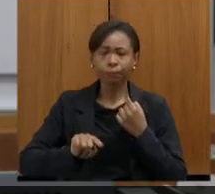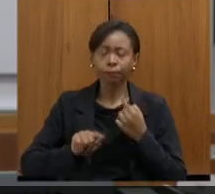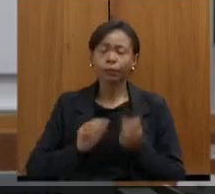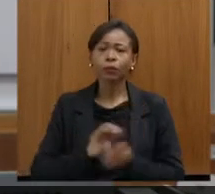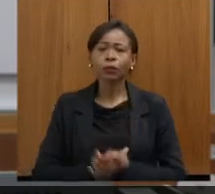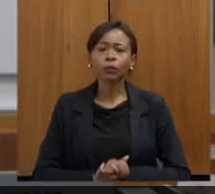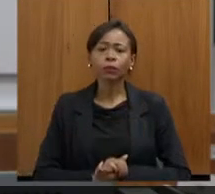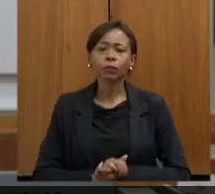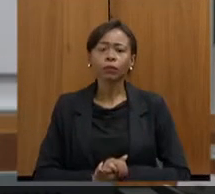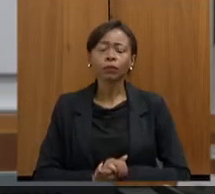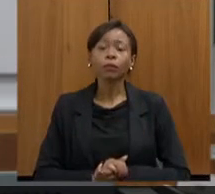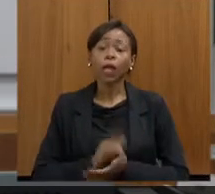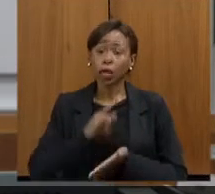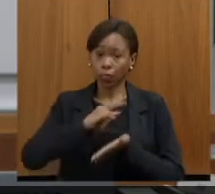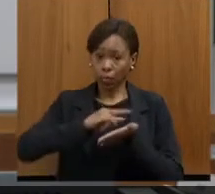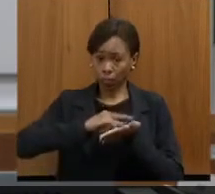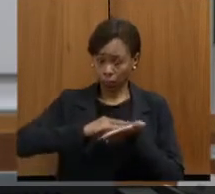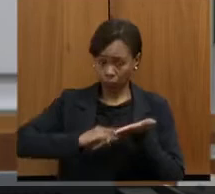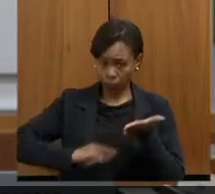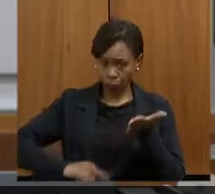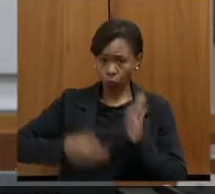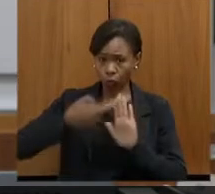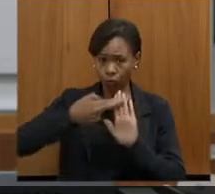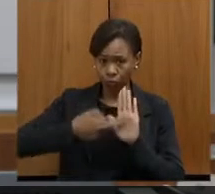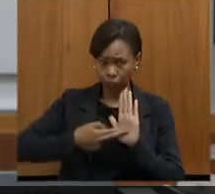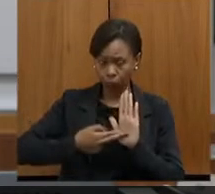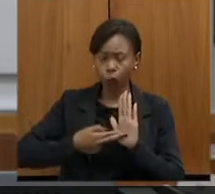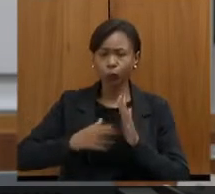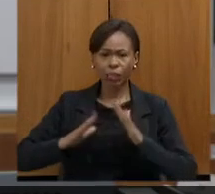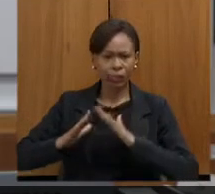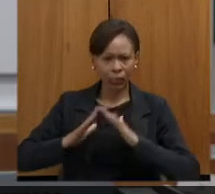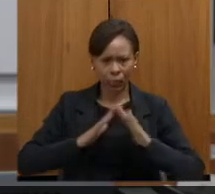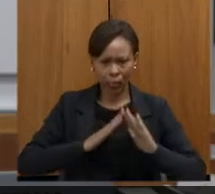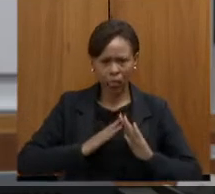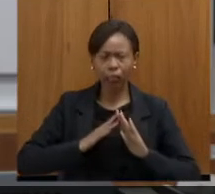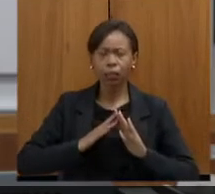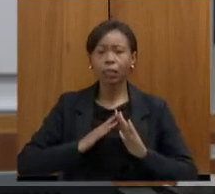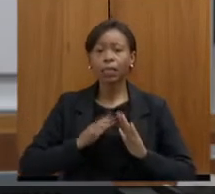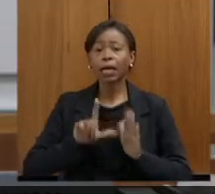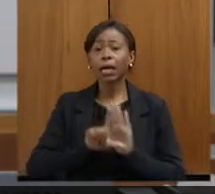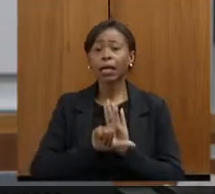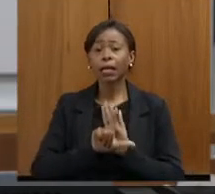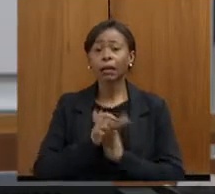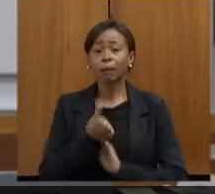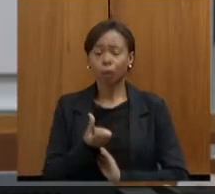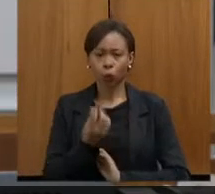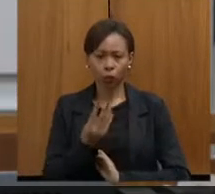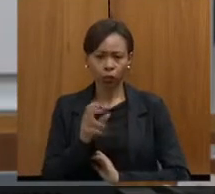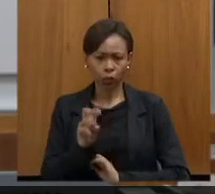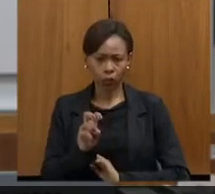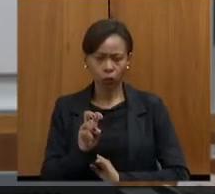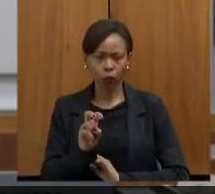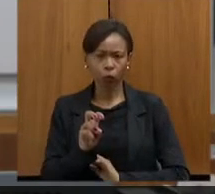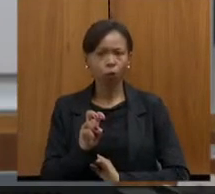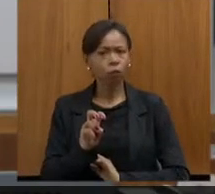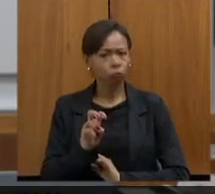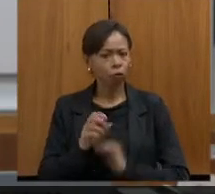fundiária, a partir da Lei 13.465, ela desburocratizou muito o processo